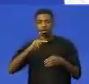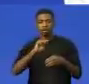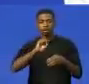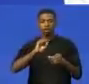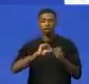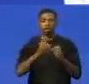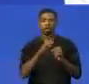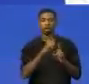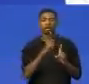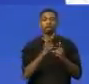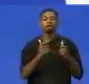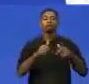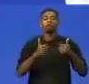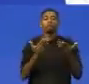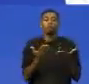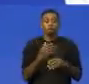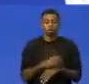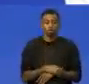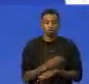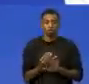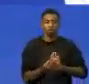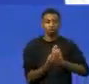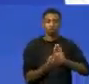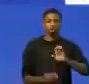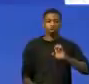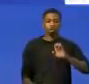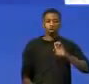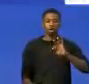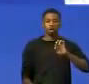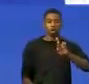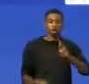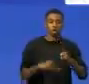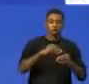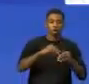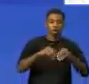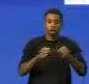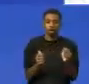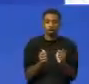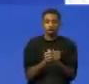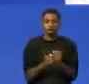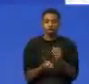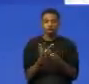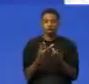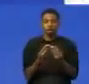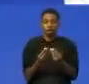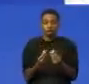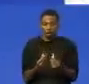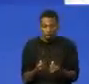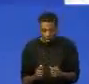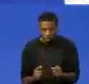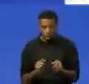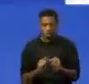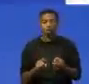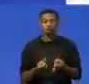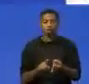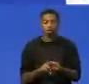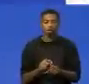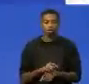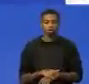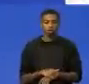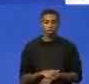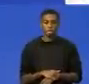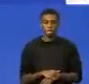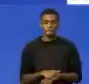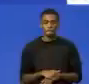fração? Bom, ao adicionar o éter etílico à farinha de linhaça, ocorrerá dissolução das substâncias apolares,